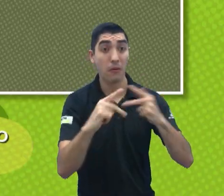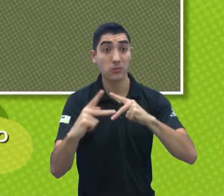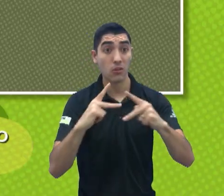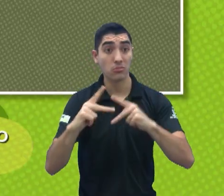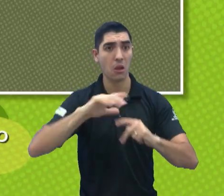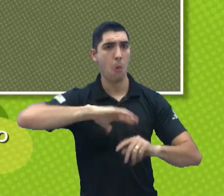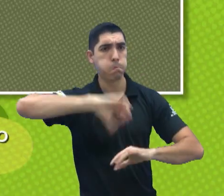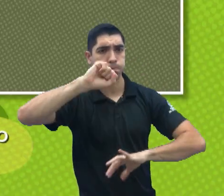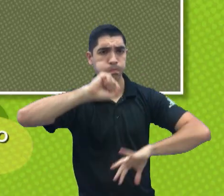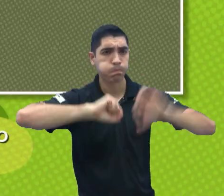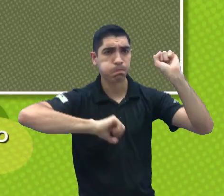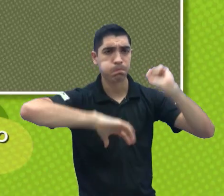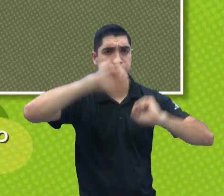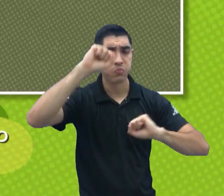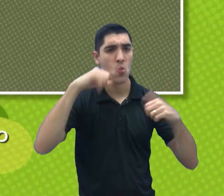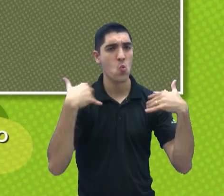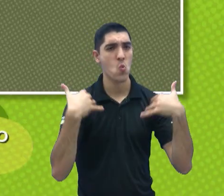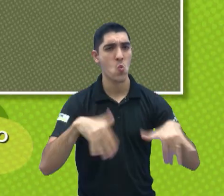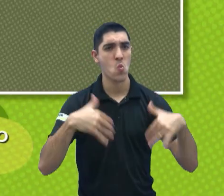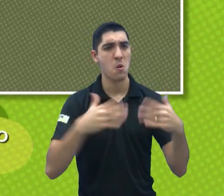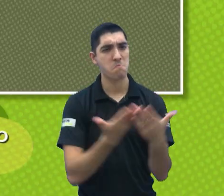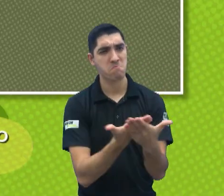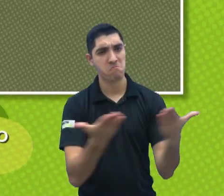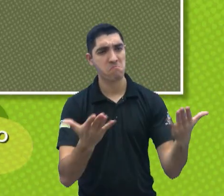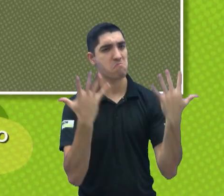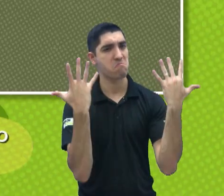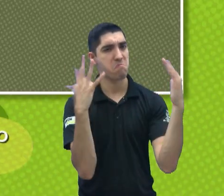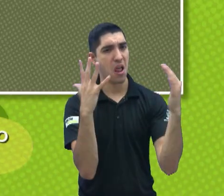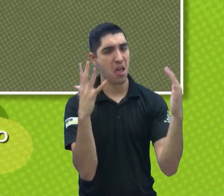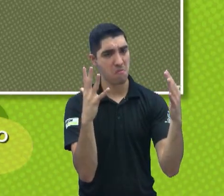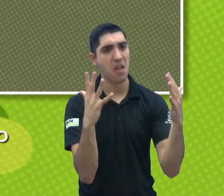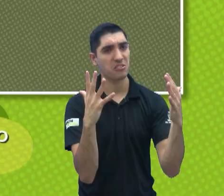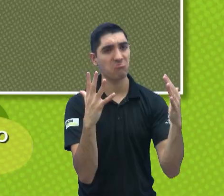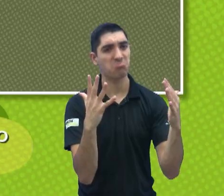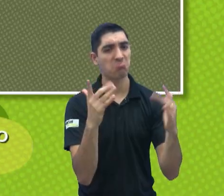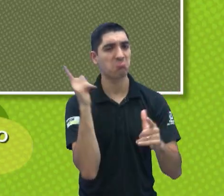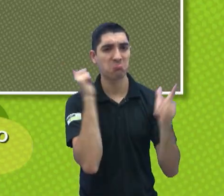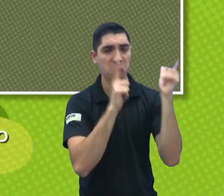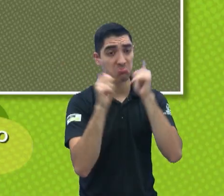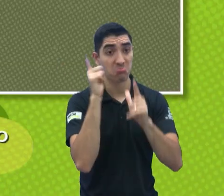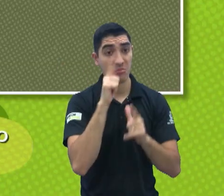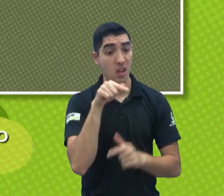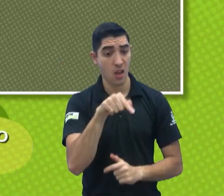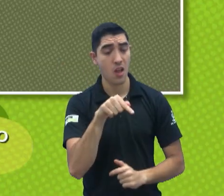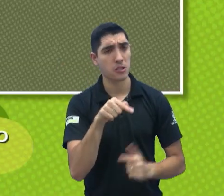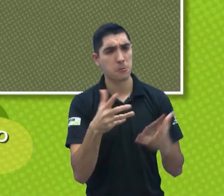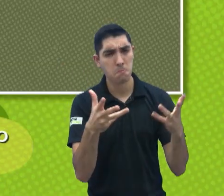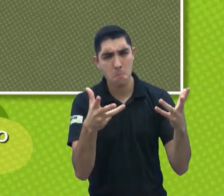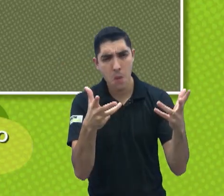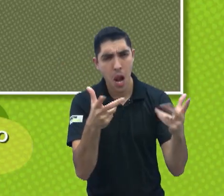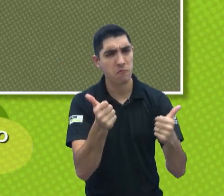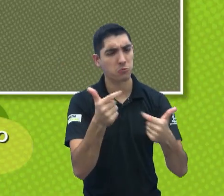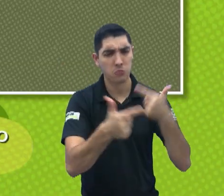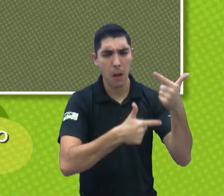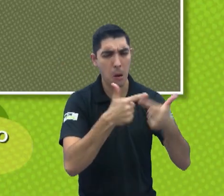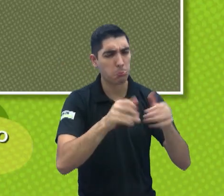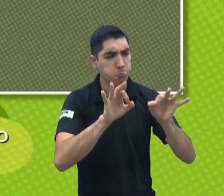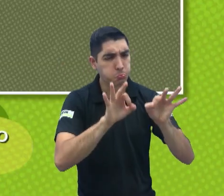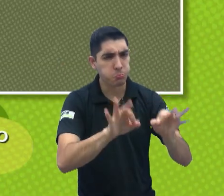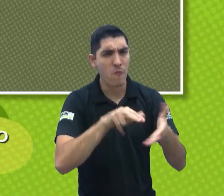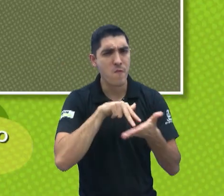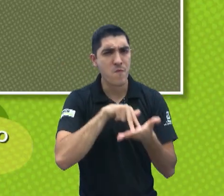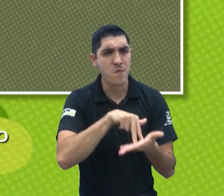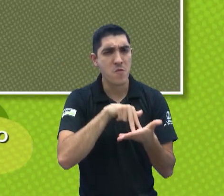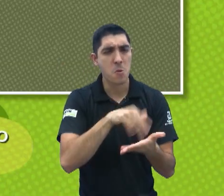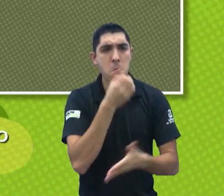Então, parabéns aí para todos que fazem parte do goalball. Acho que é um trabalho muito bem consolidado e que